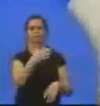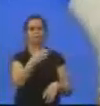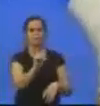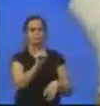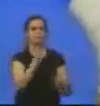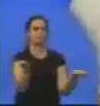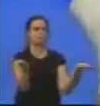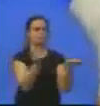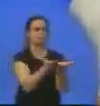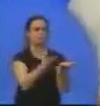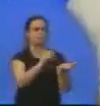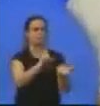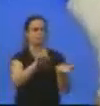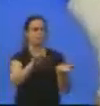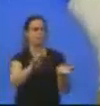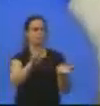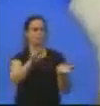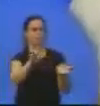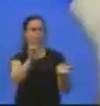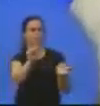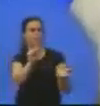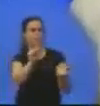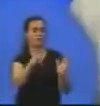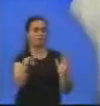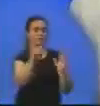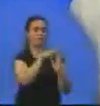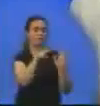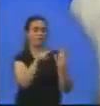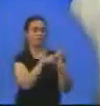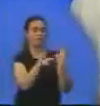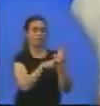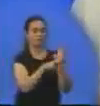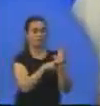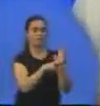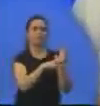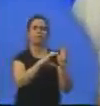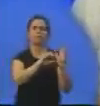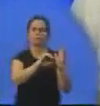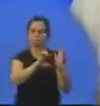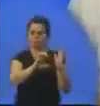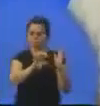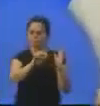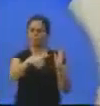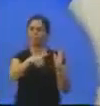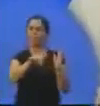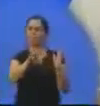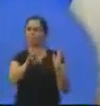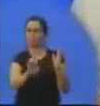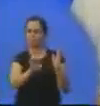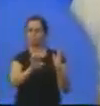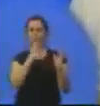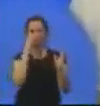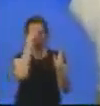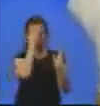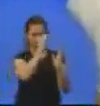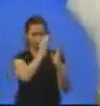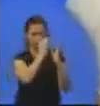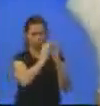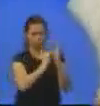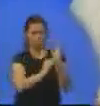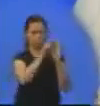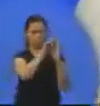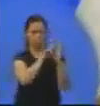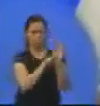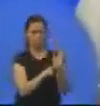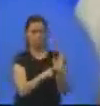agora a derivada é uma regra de quociente. Então, eu vou seguir a regra de